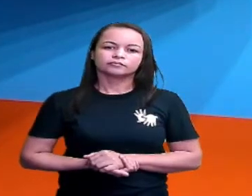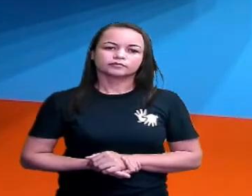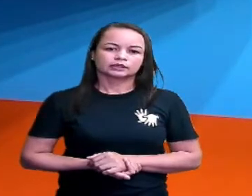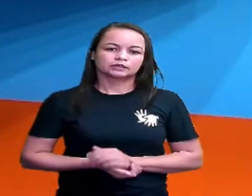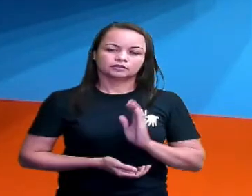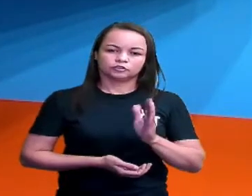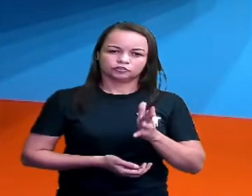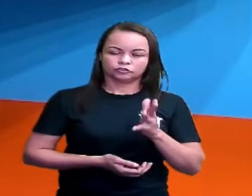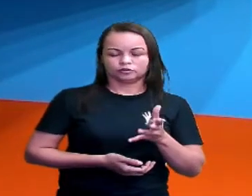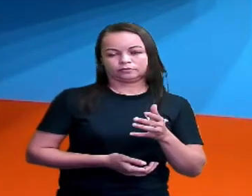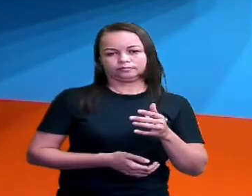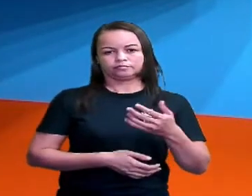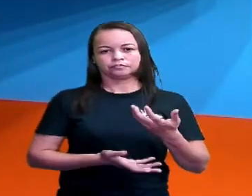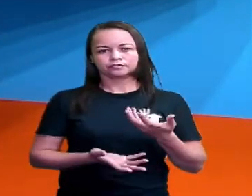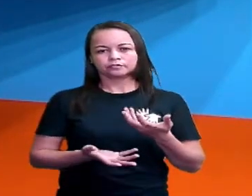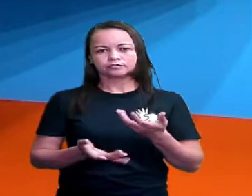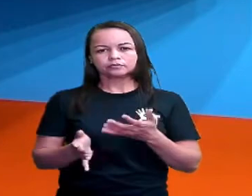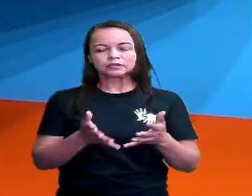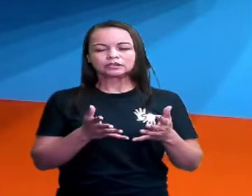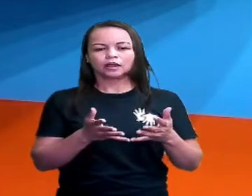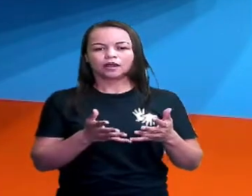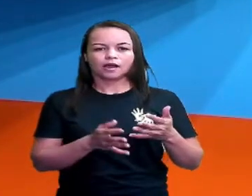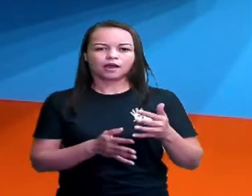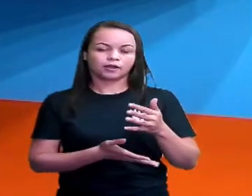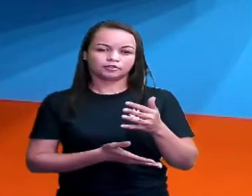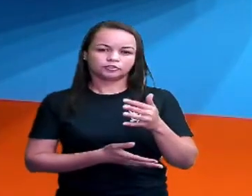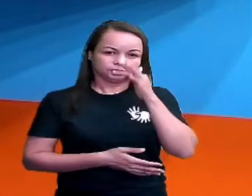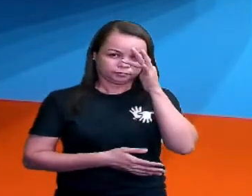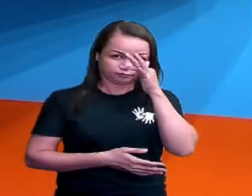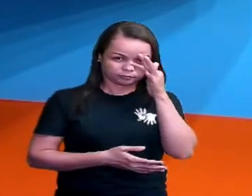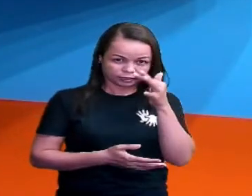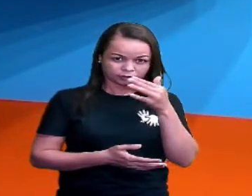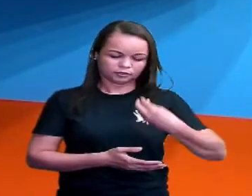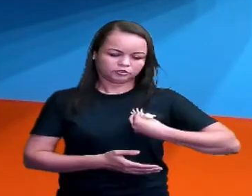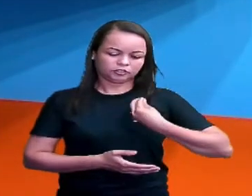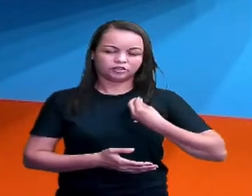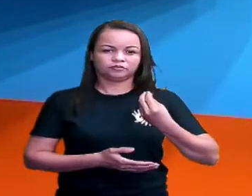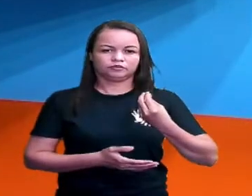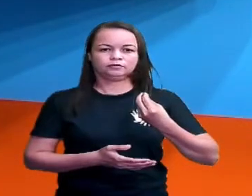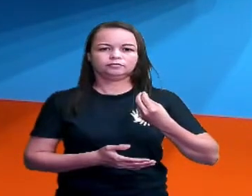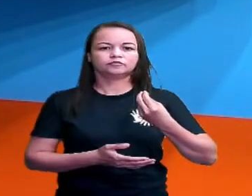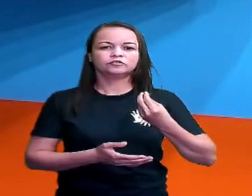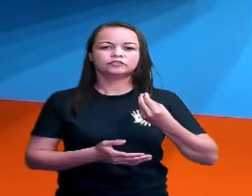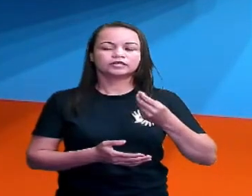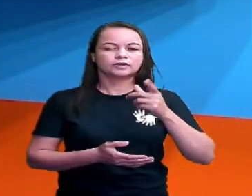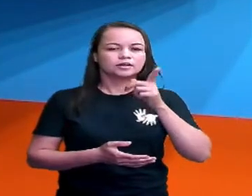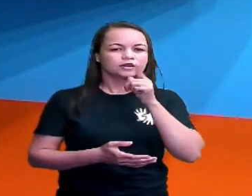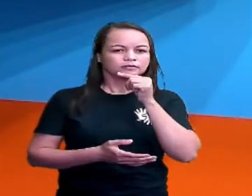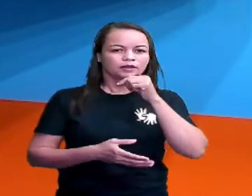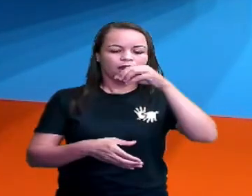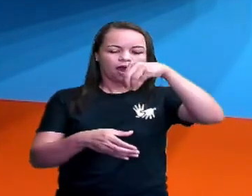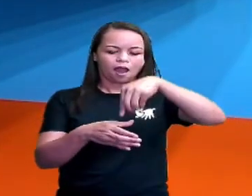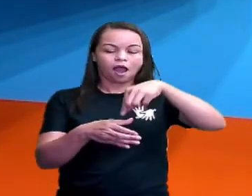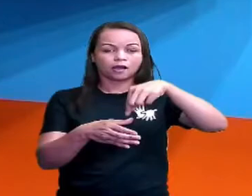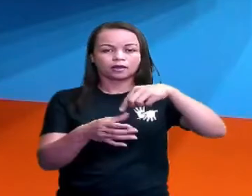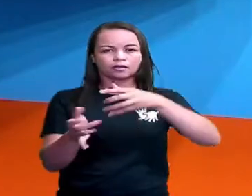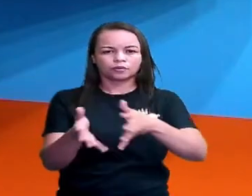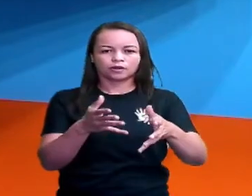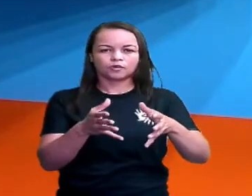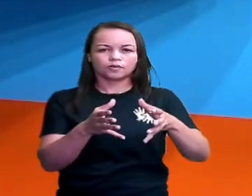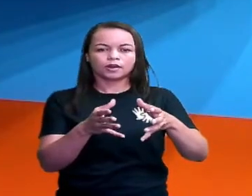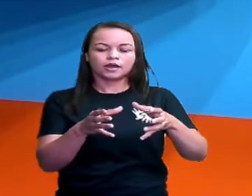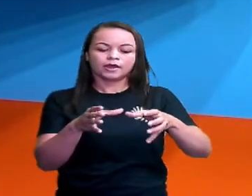plantas aquáticas, tá certo? Aquelas que vivem diretamente ali no ambiente aquático, né? Retiram o